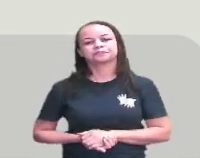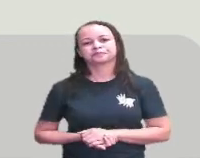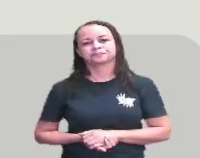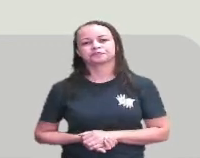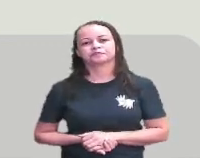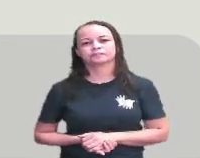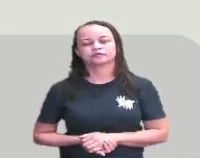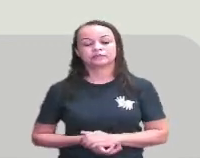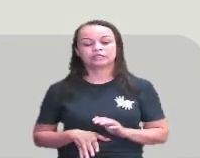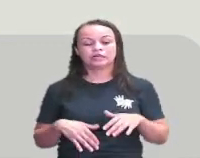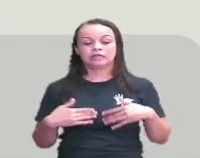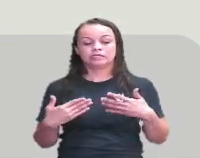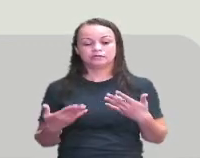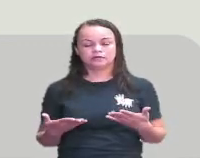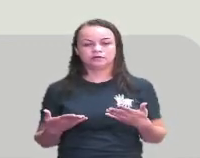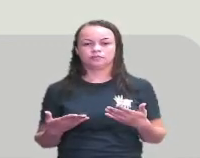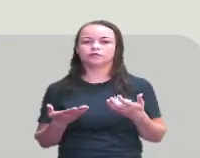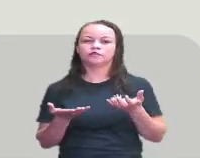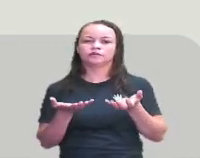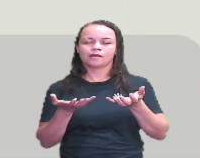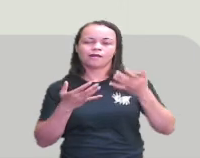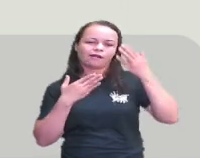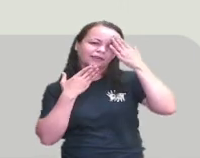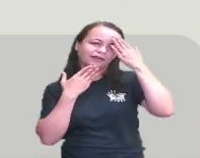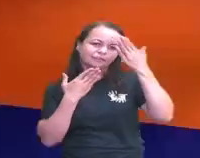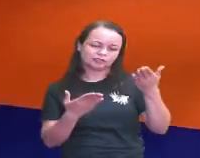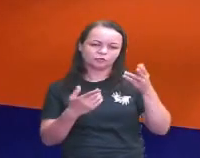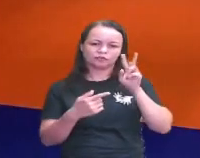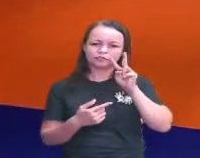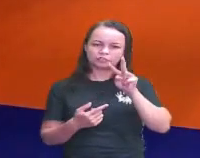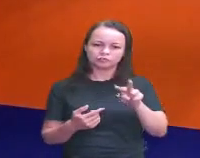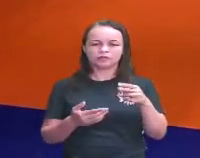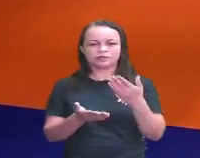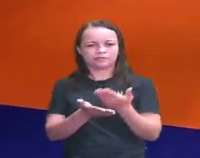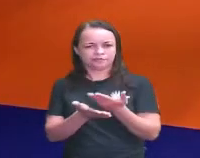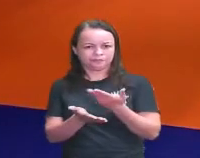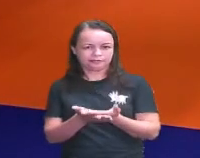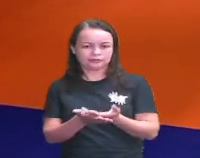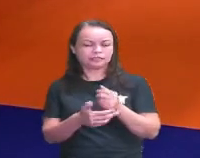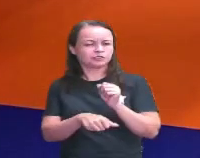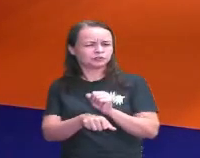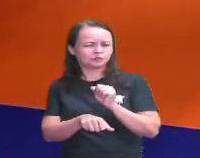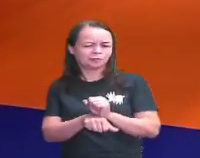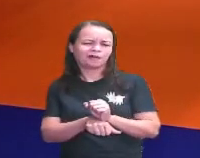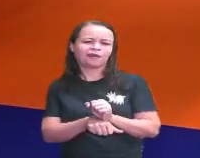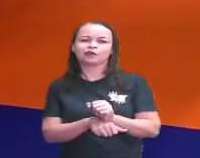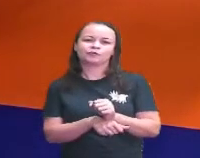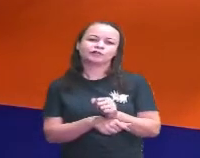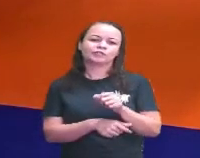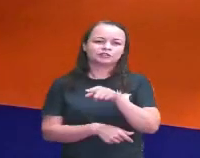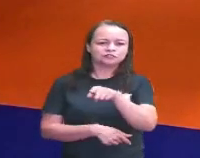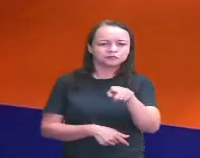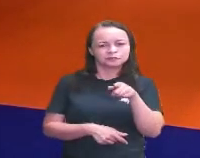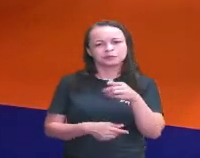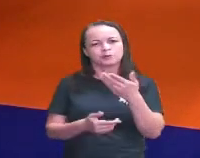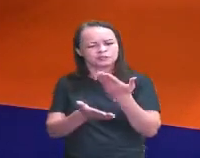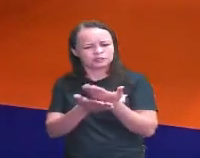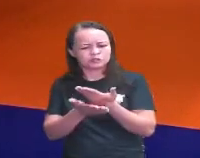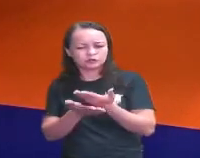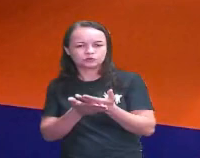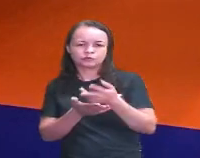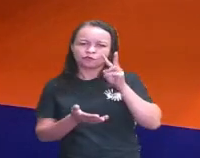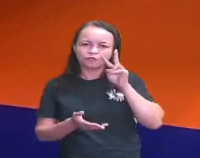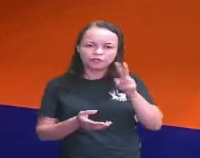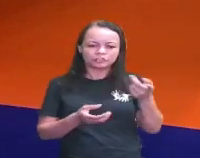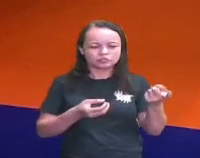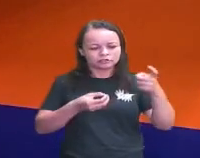Então, quero agradecer por vocês terem assistido essa aula. Espero muito que vocês estudem, revejam